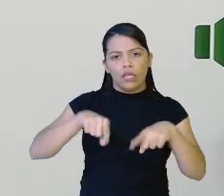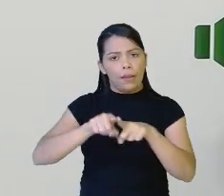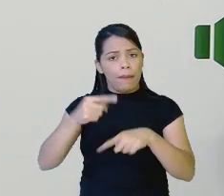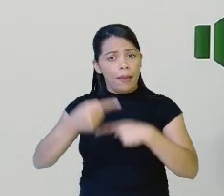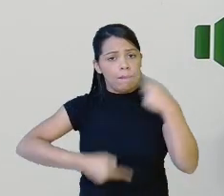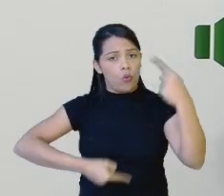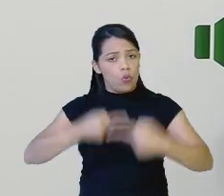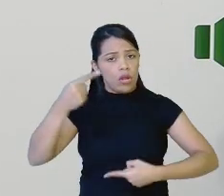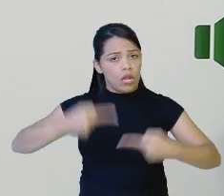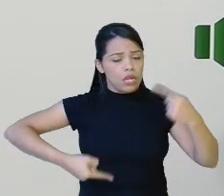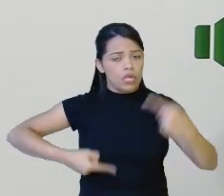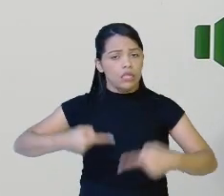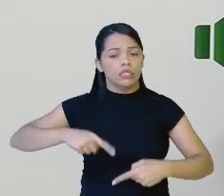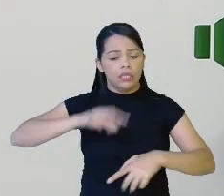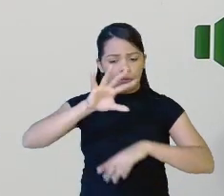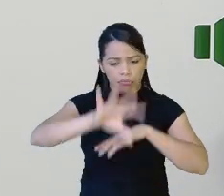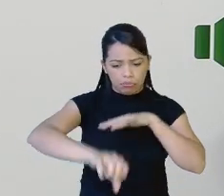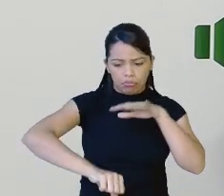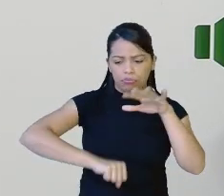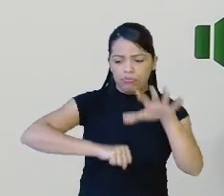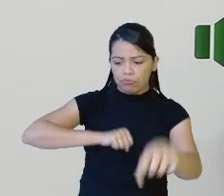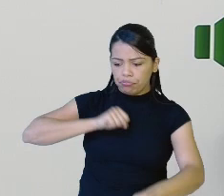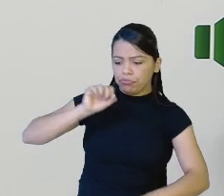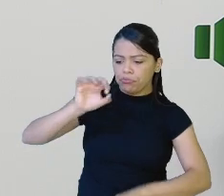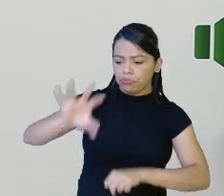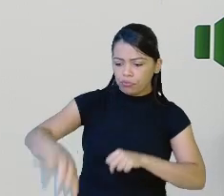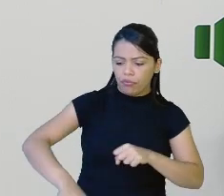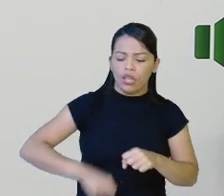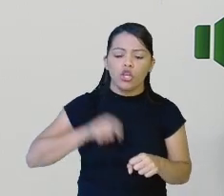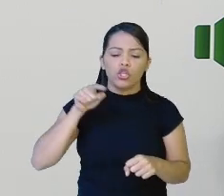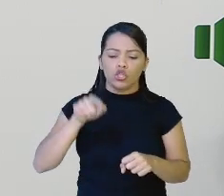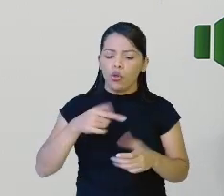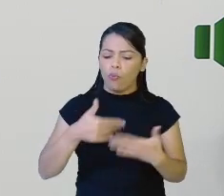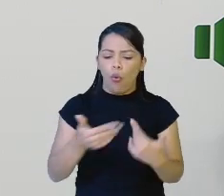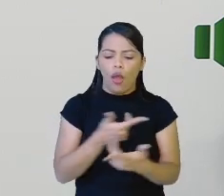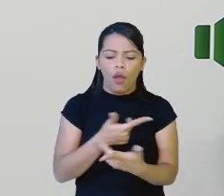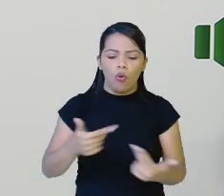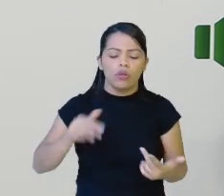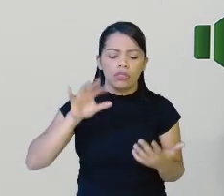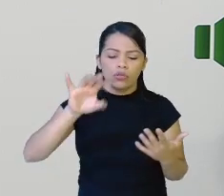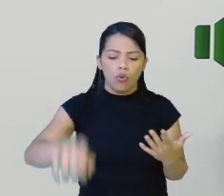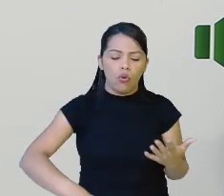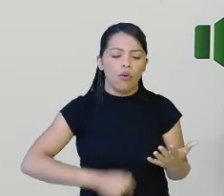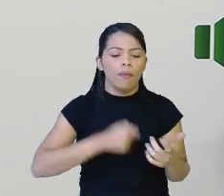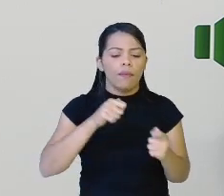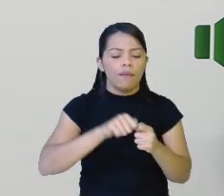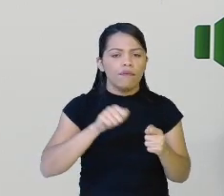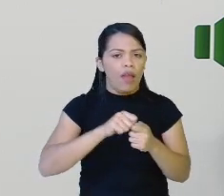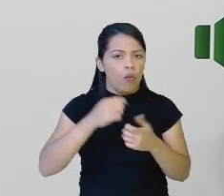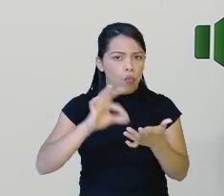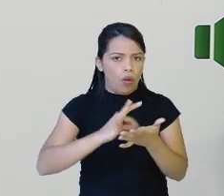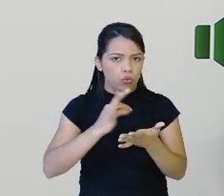político. Eles pegam esse tema, abordam esse tema e ali eles tecem uma crítica. Tem assim até